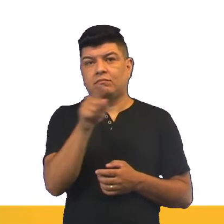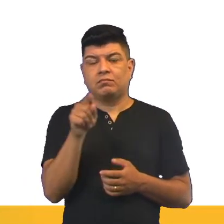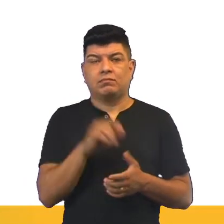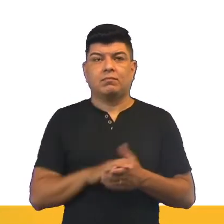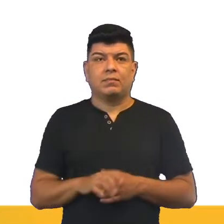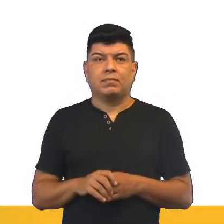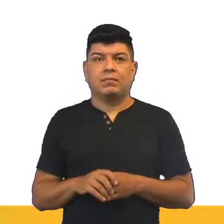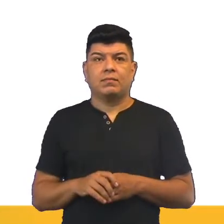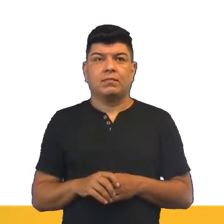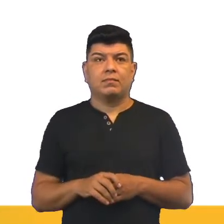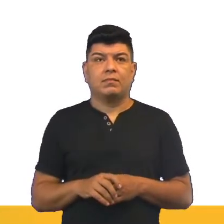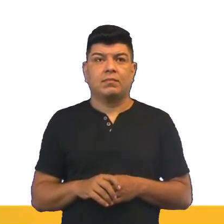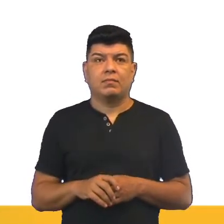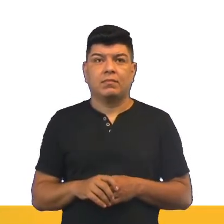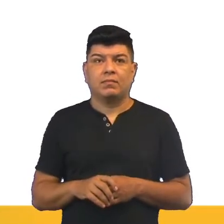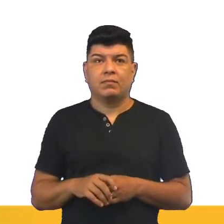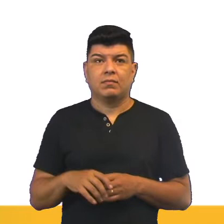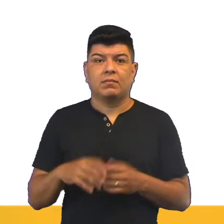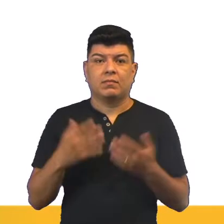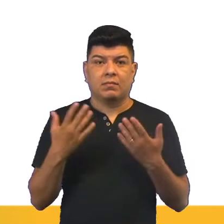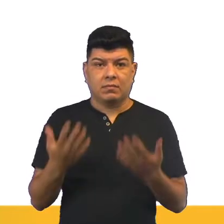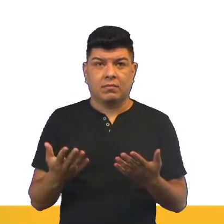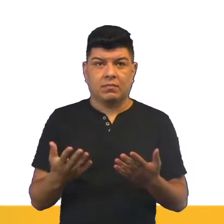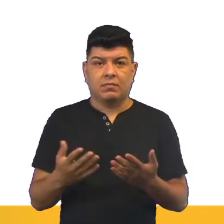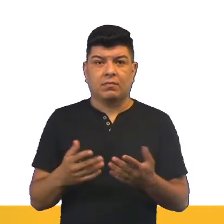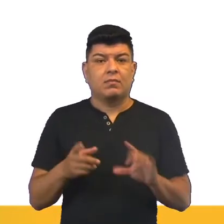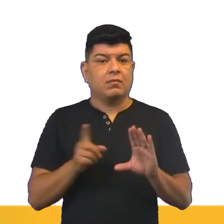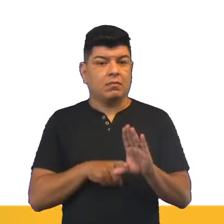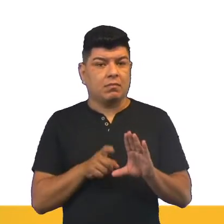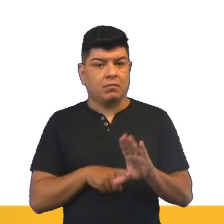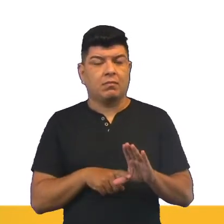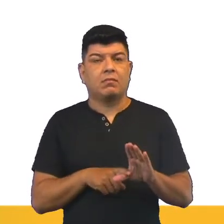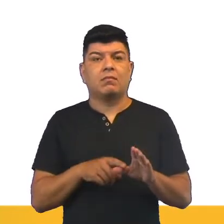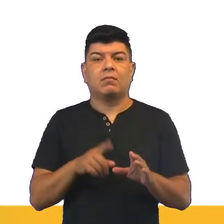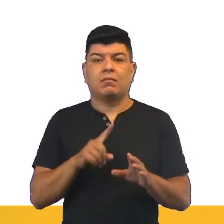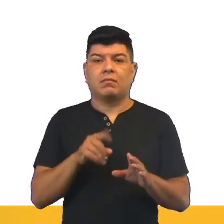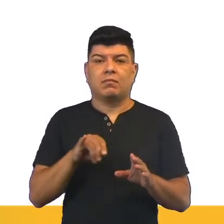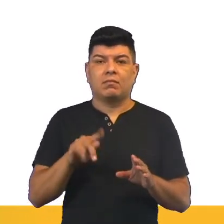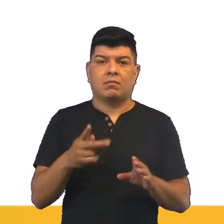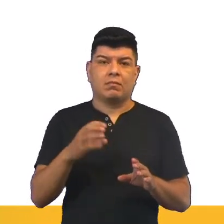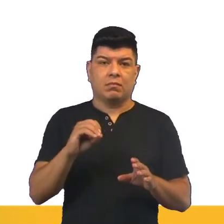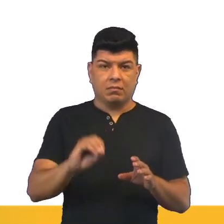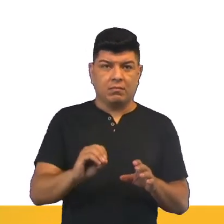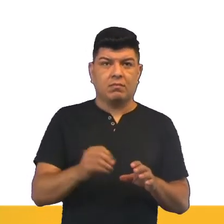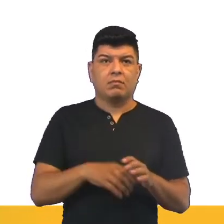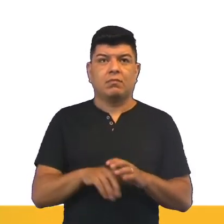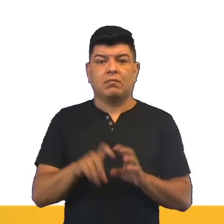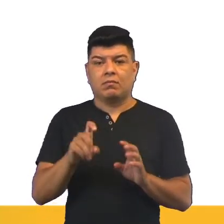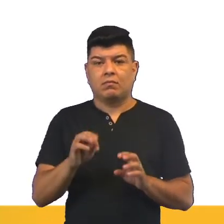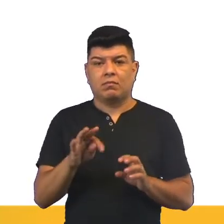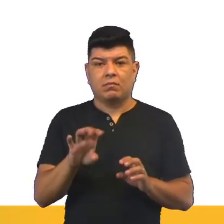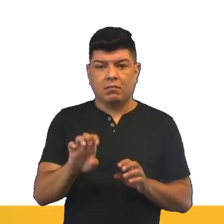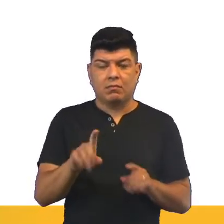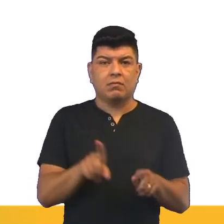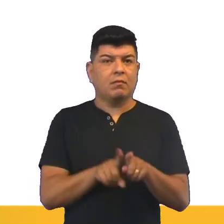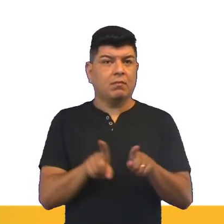vocês. Chamamos aqui o pezinho, tá? Que é também uma dança, né? O shot,